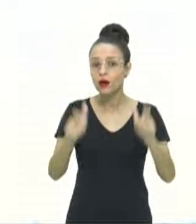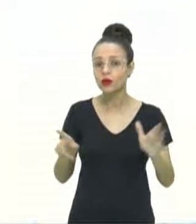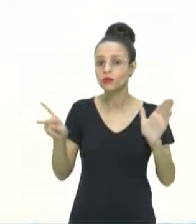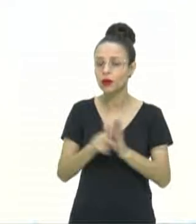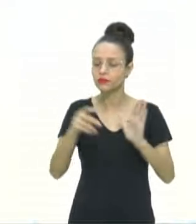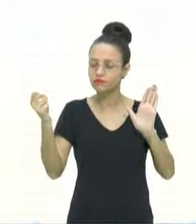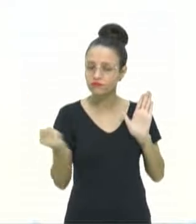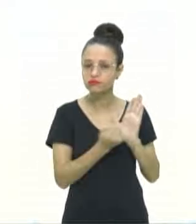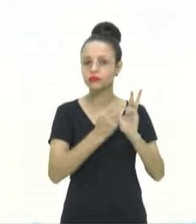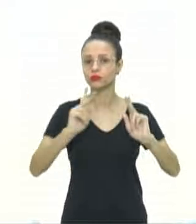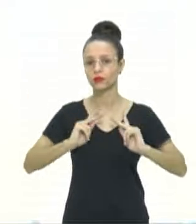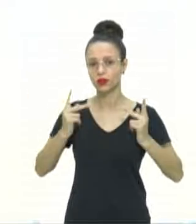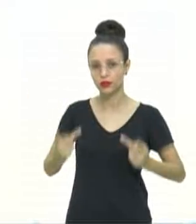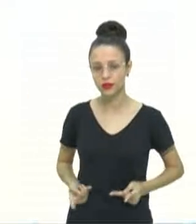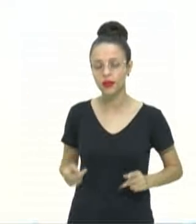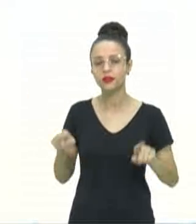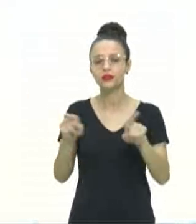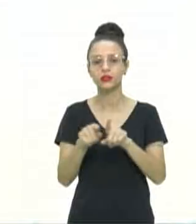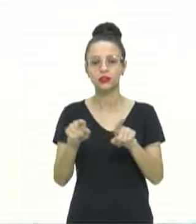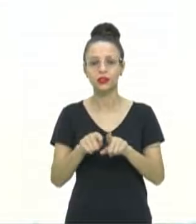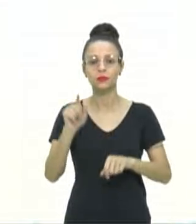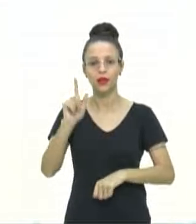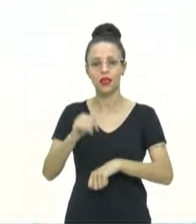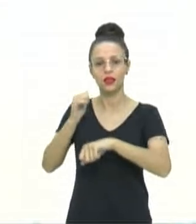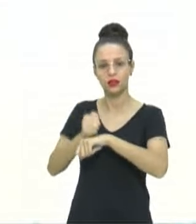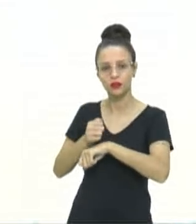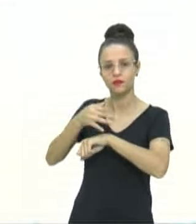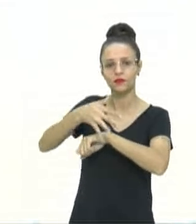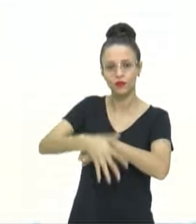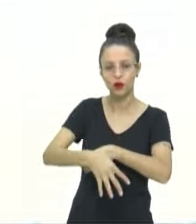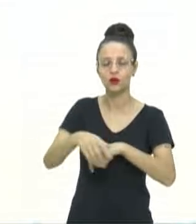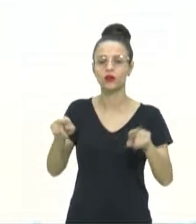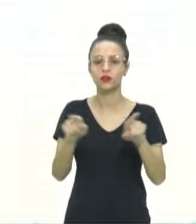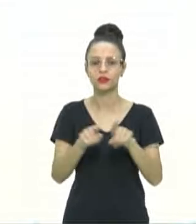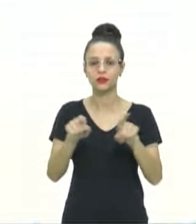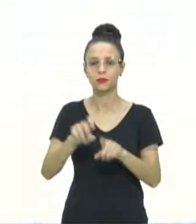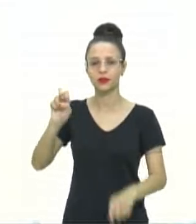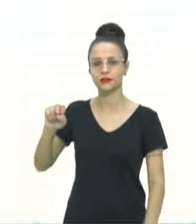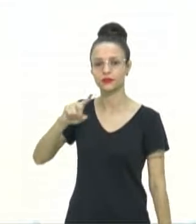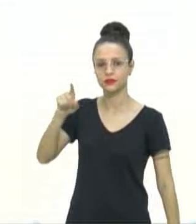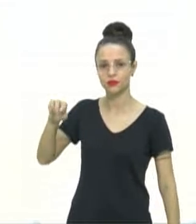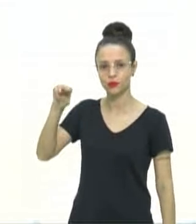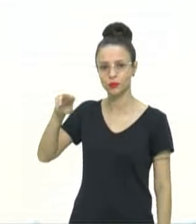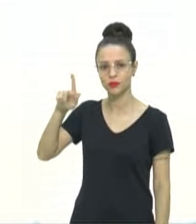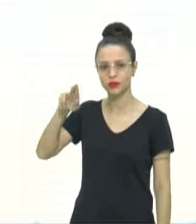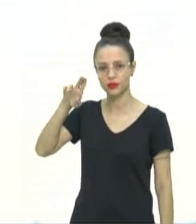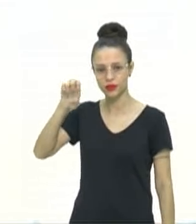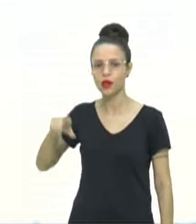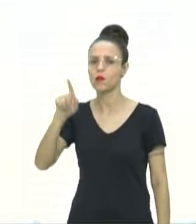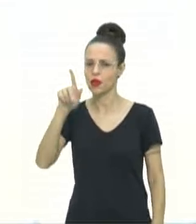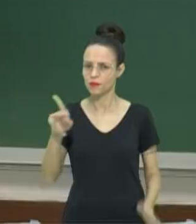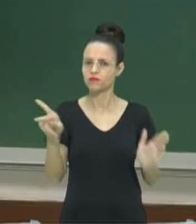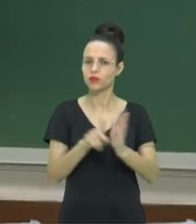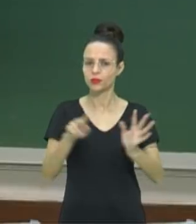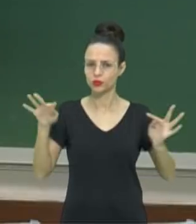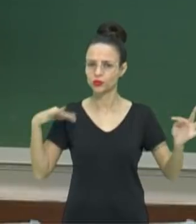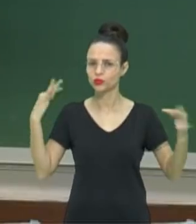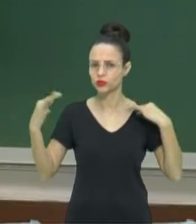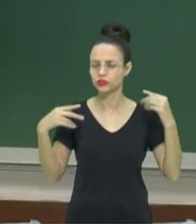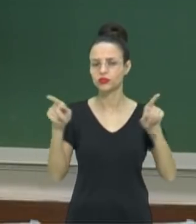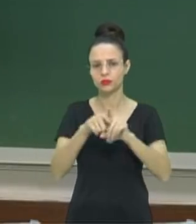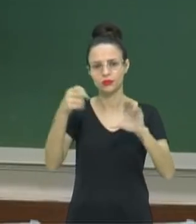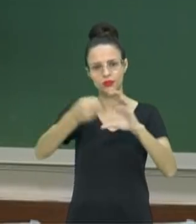da humanidade, nós também já falamos. Parque Nacional do Iguaçu e as ruínas de São Miguel são pontos turísticos e que têm